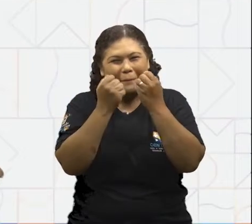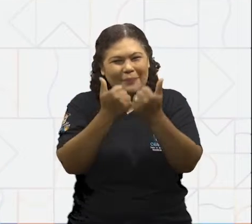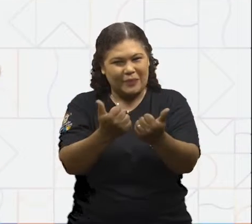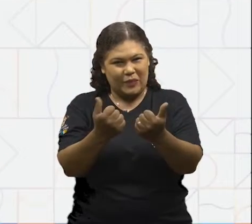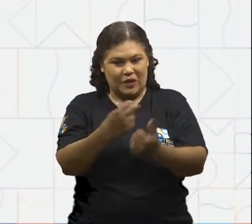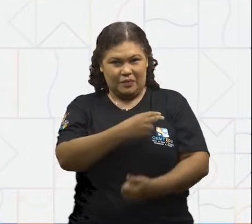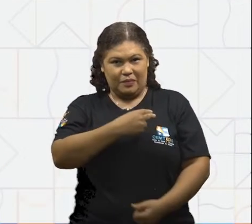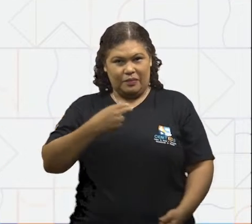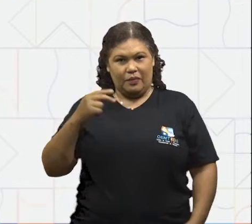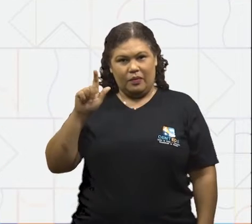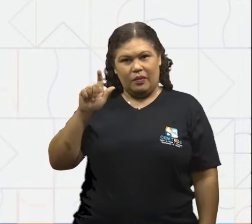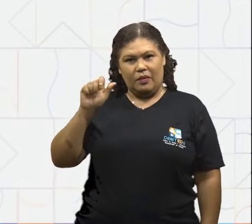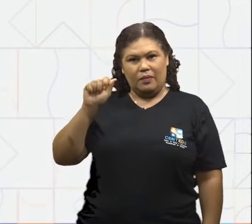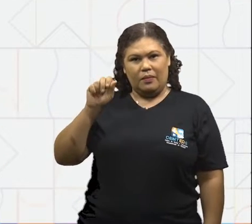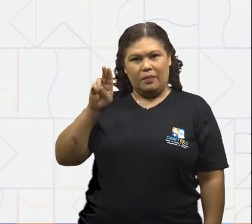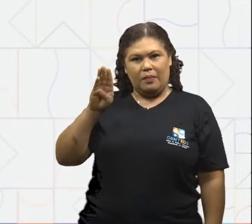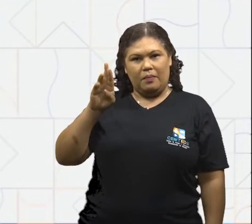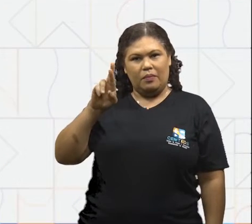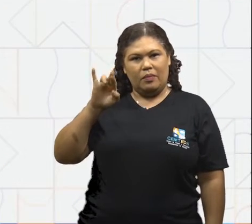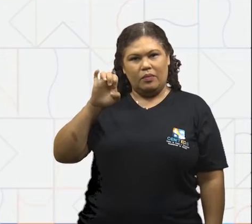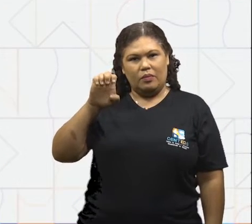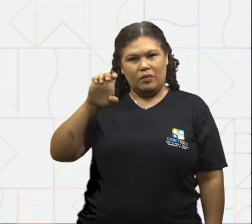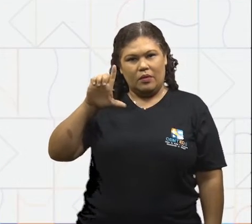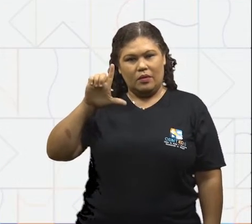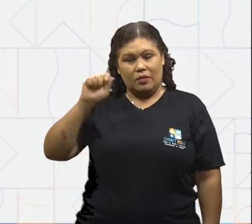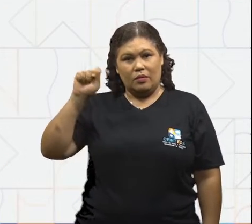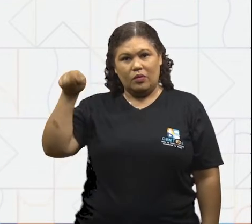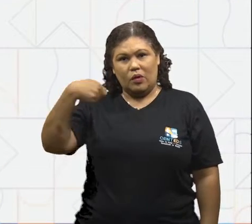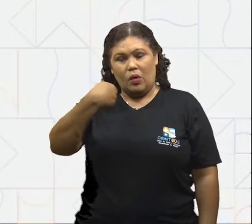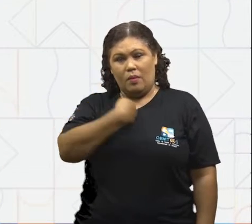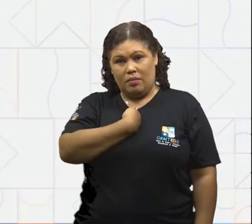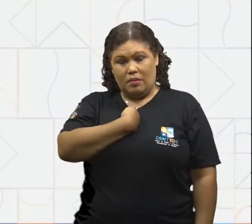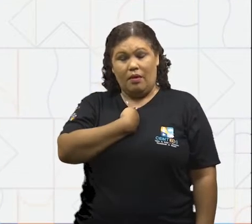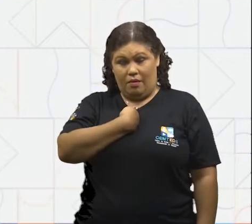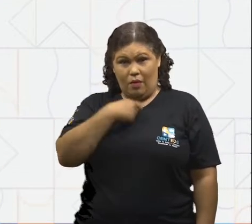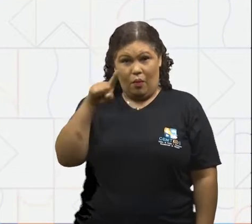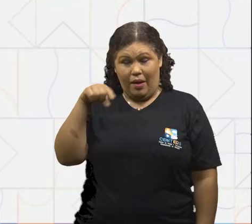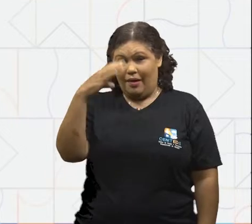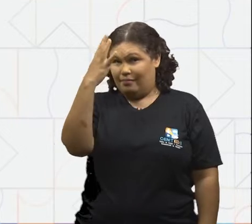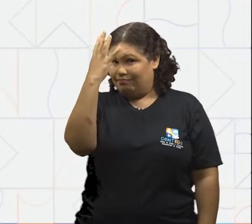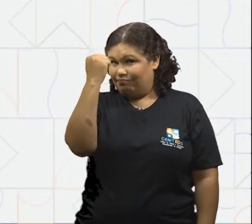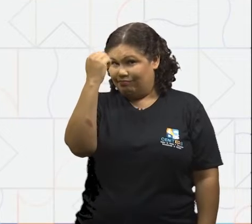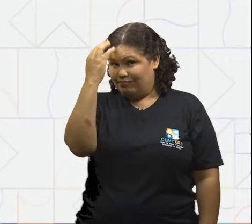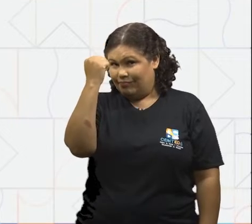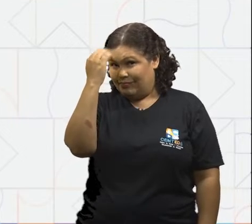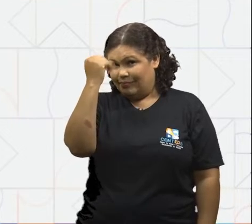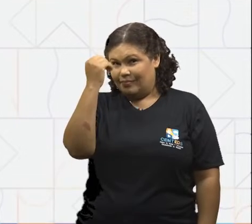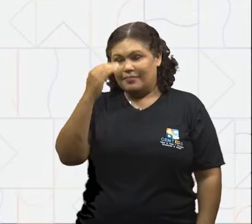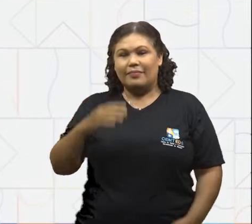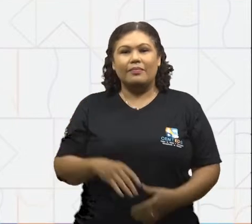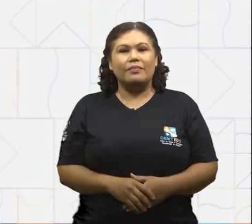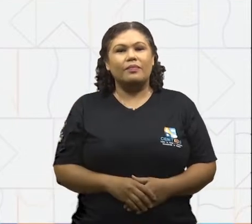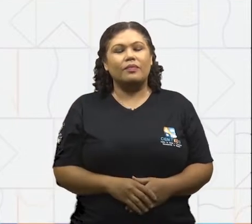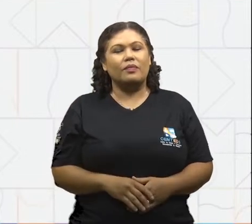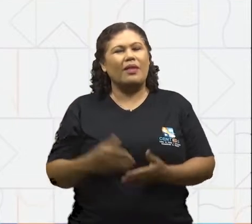Olá, tudo bem? Eu sou a professora Gabriela Drummond. Meu sinal na comunidade surda é este.